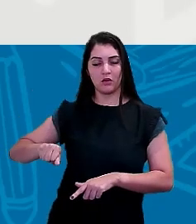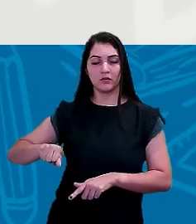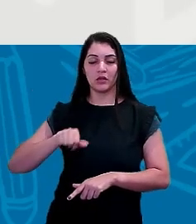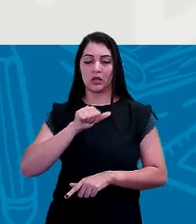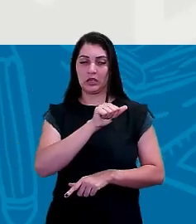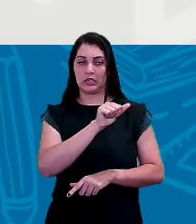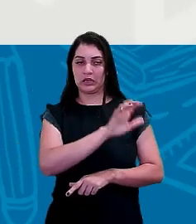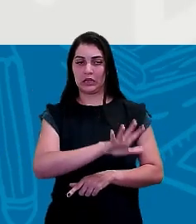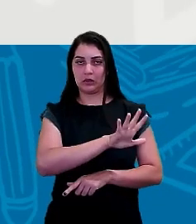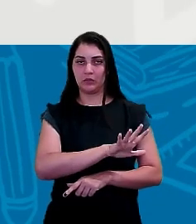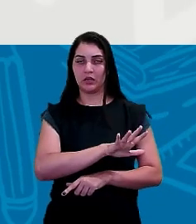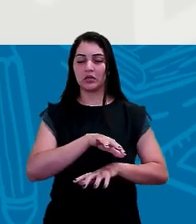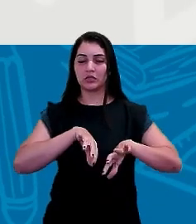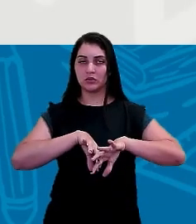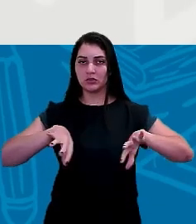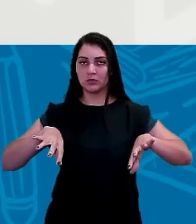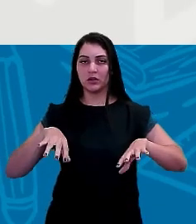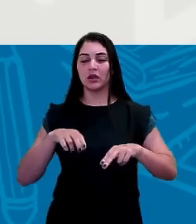separados pelo continente, né,